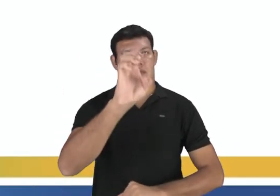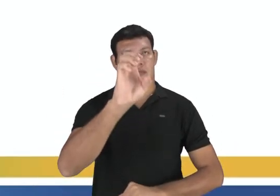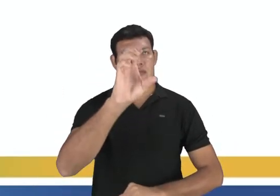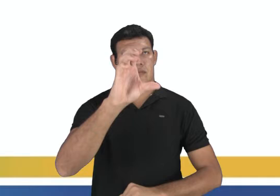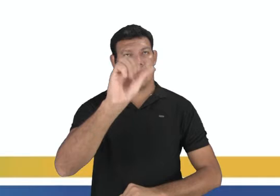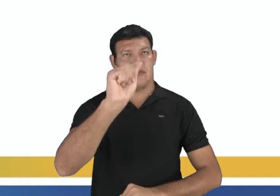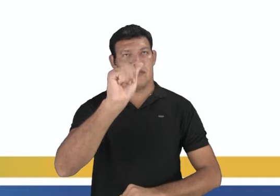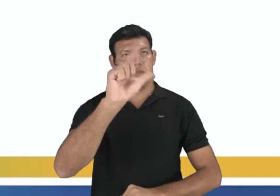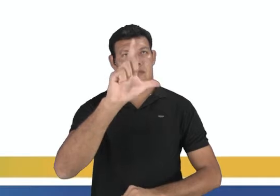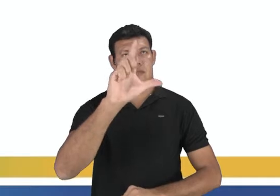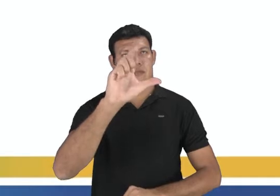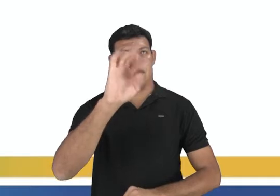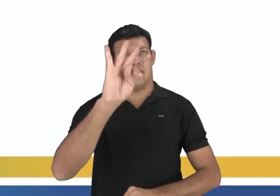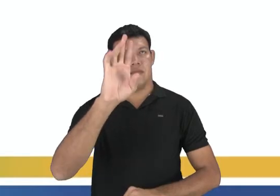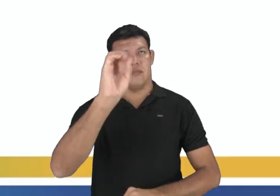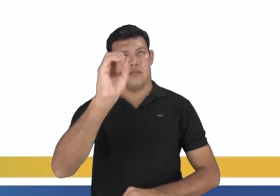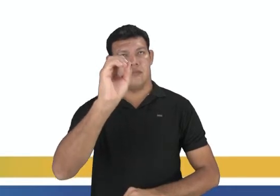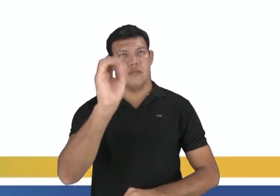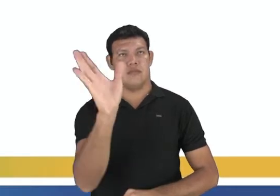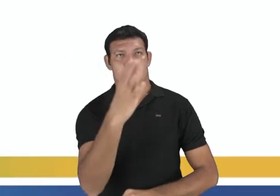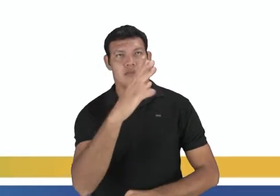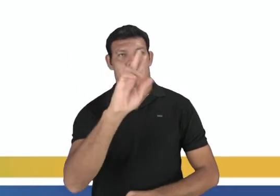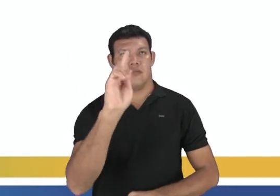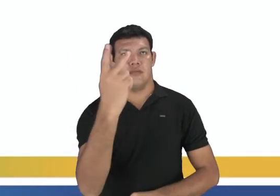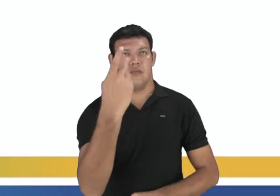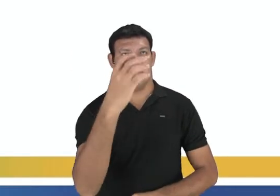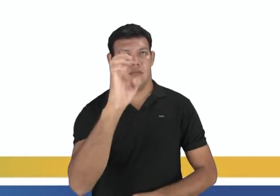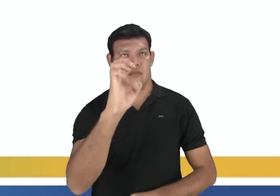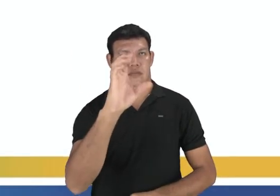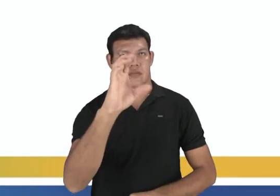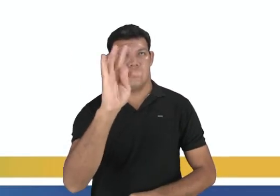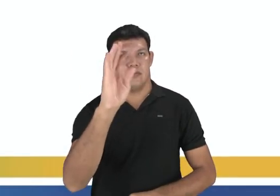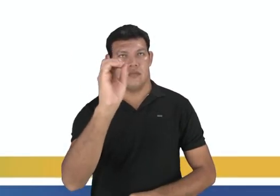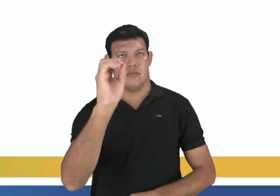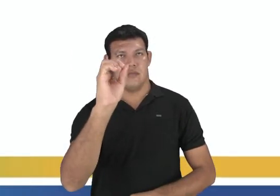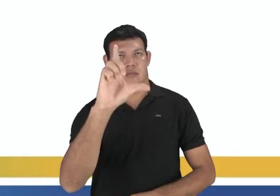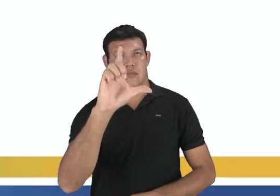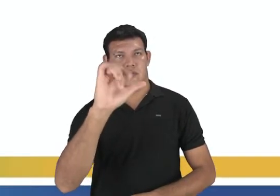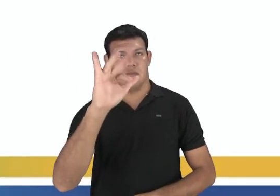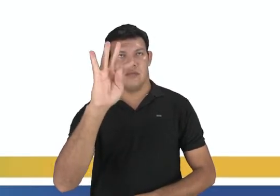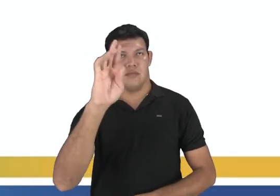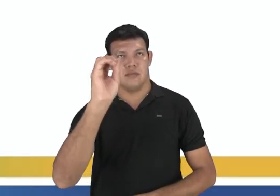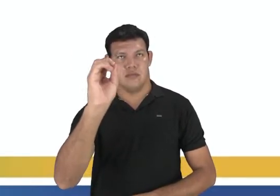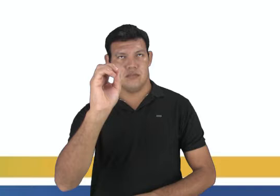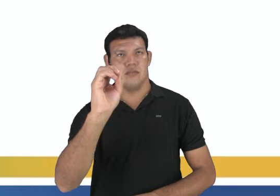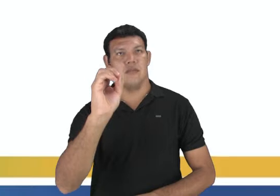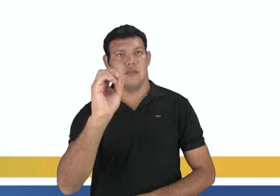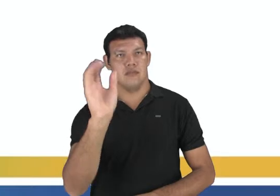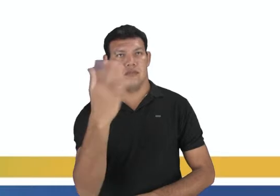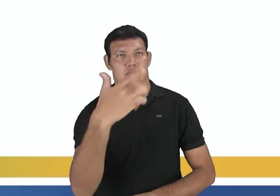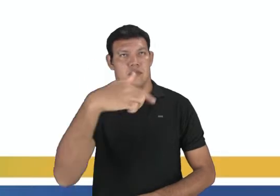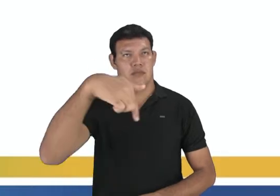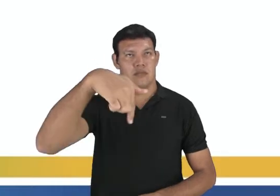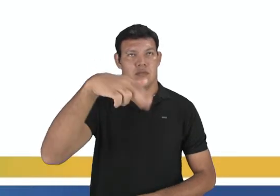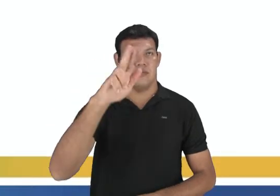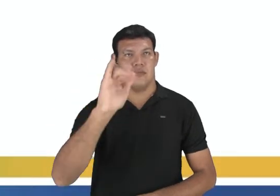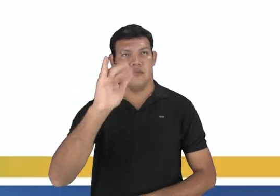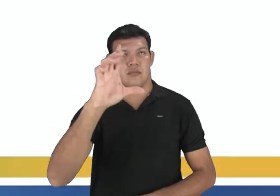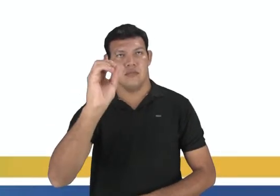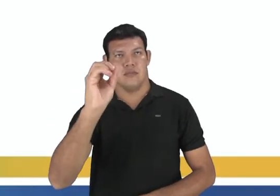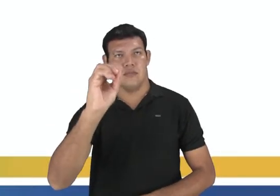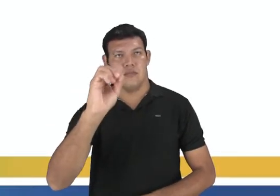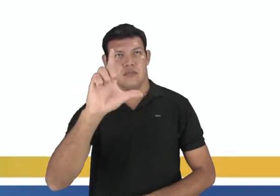decalitro, o hectolitro e o quilolitro. Nós temos também os submúltiplos, que é o